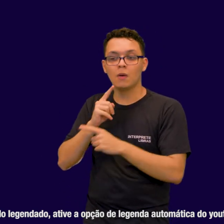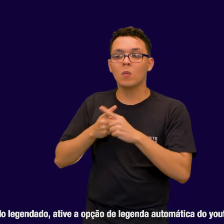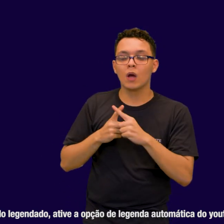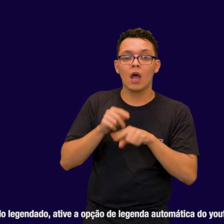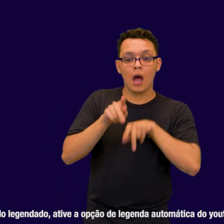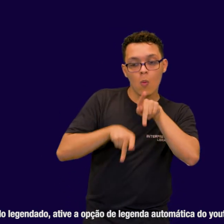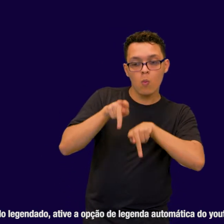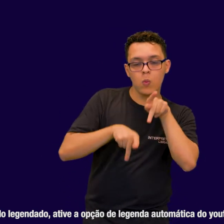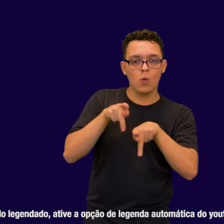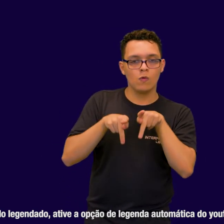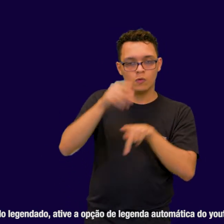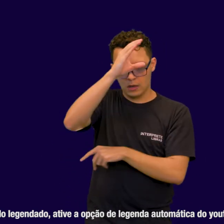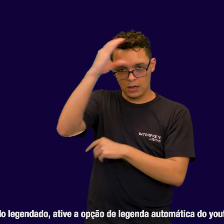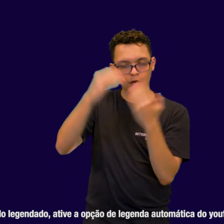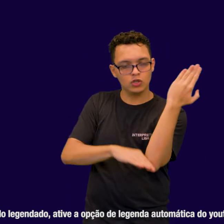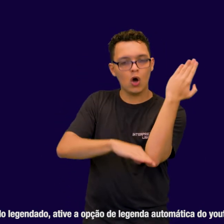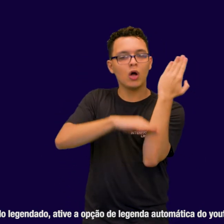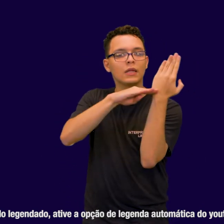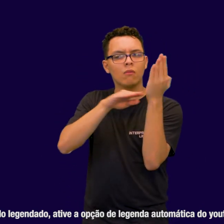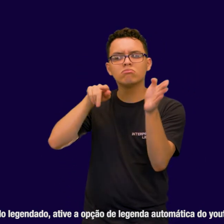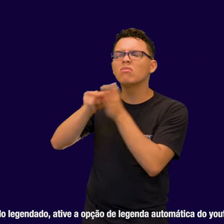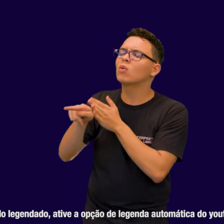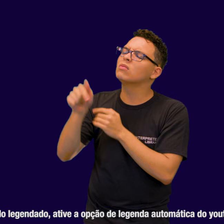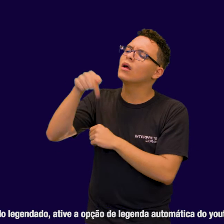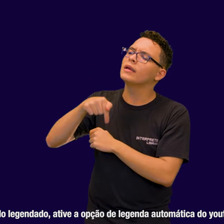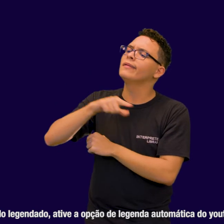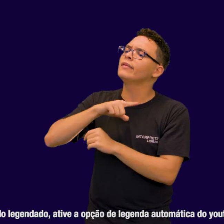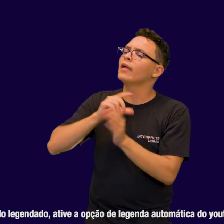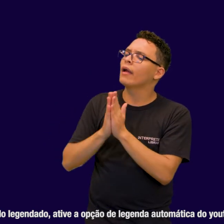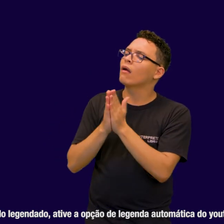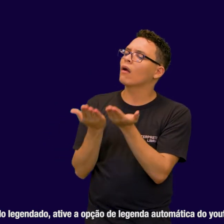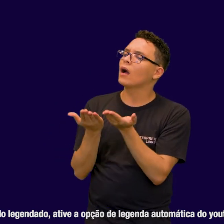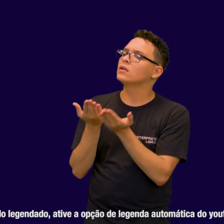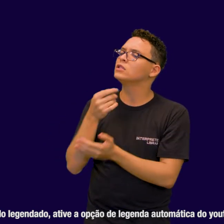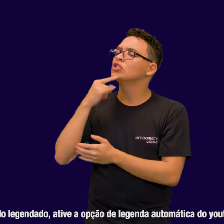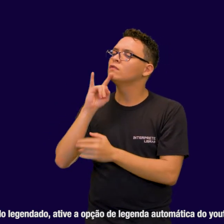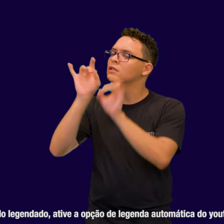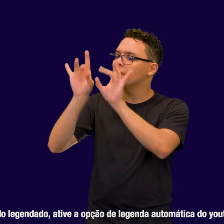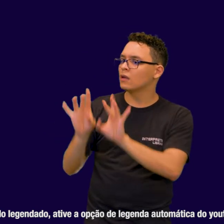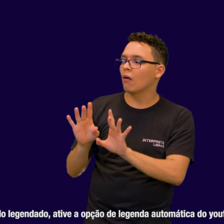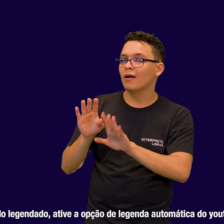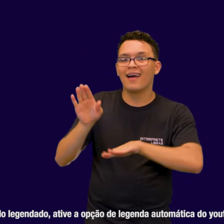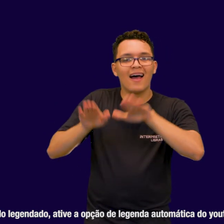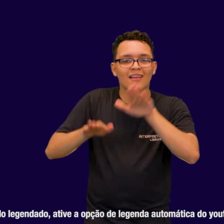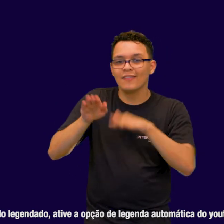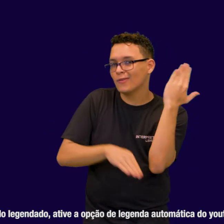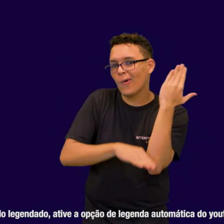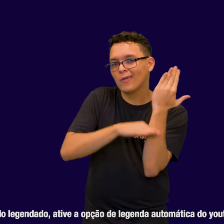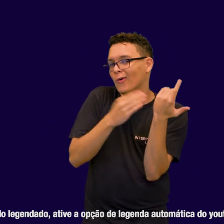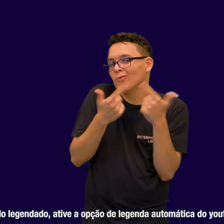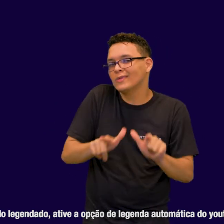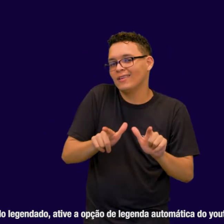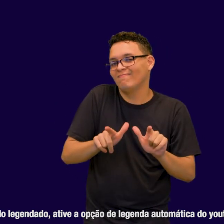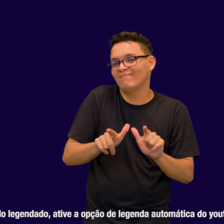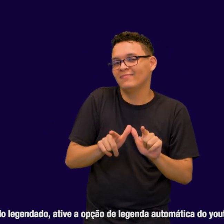hoteleiro, já pede que cervejas você tem na sua carta. Nem sempre ou muitas vezes não existe carta de